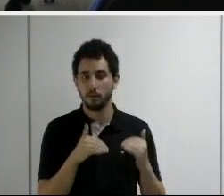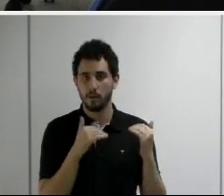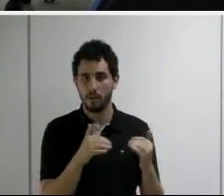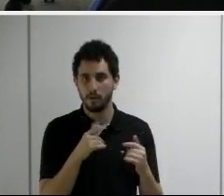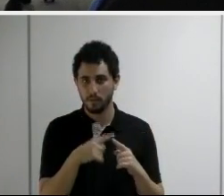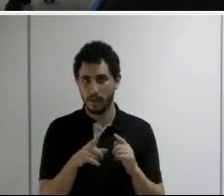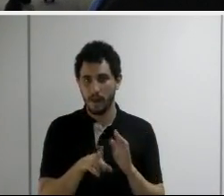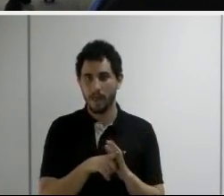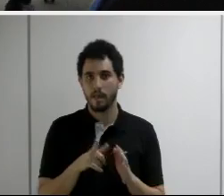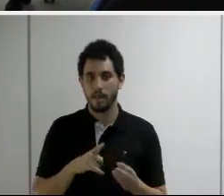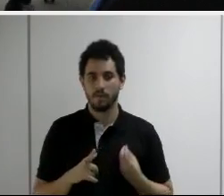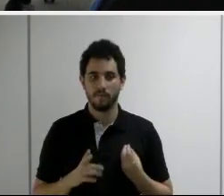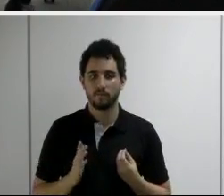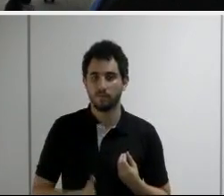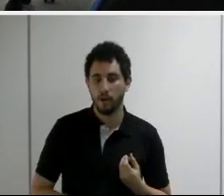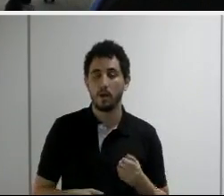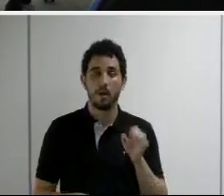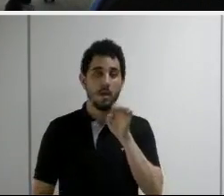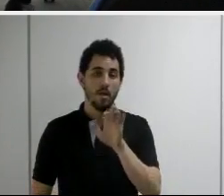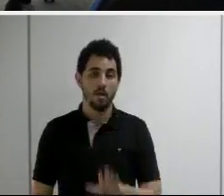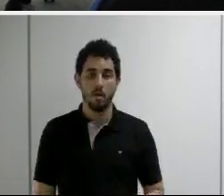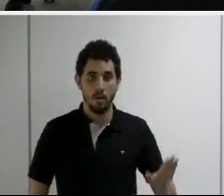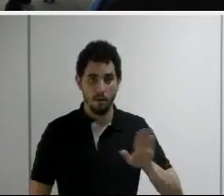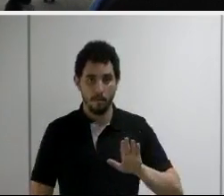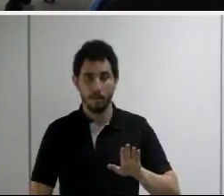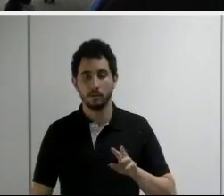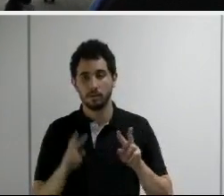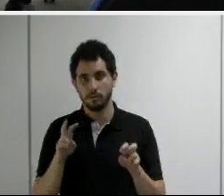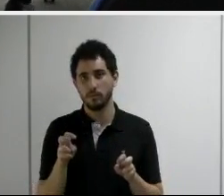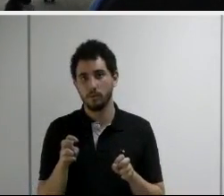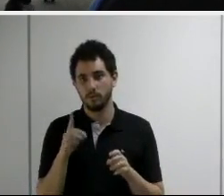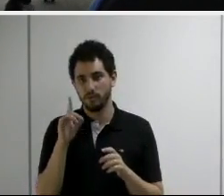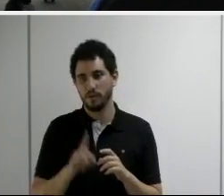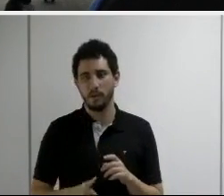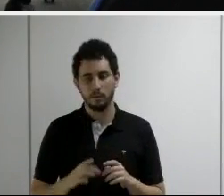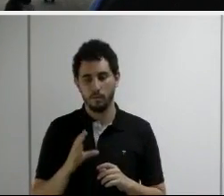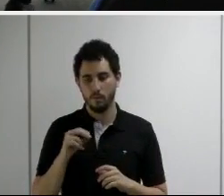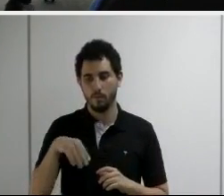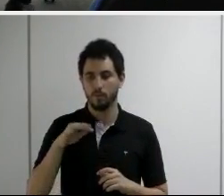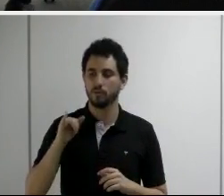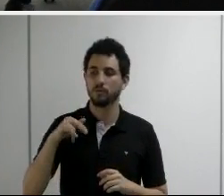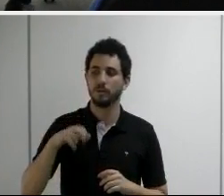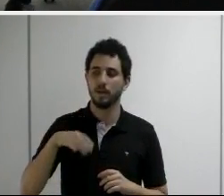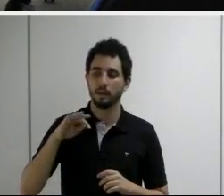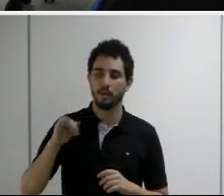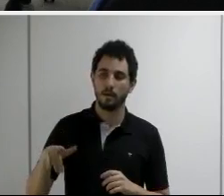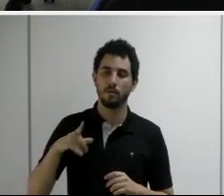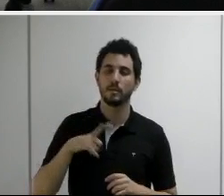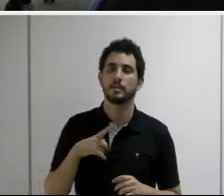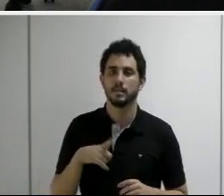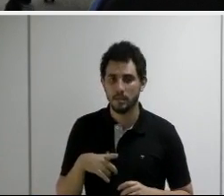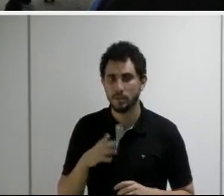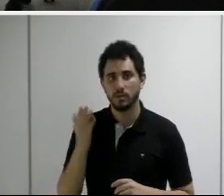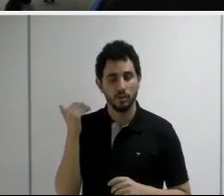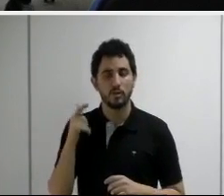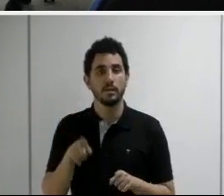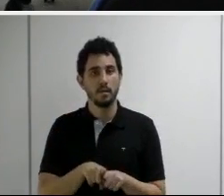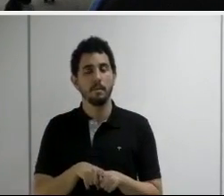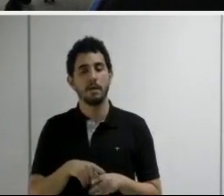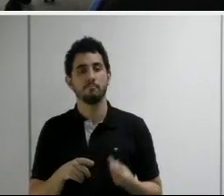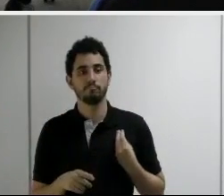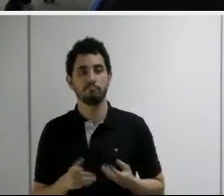vez que a lei esteja em vigor. Na Europa, até pela questão do direito continental, existia, e continua existindo agora com outro nome,